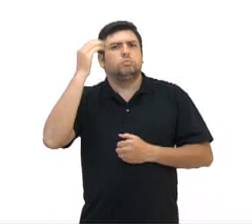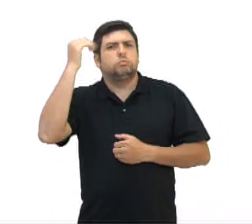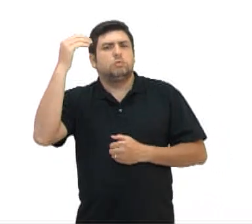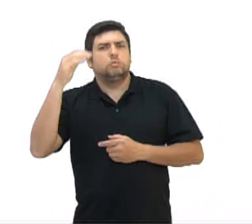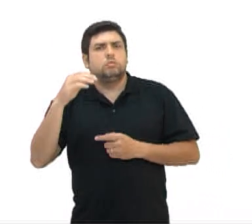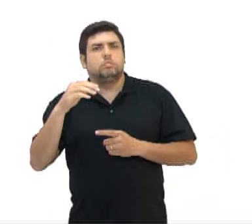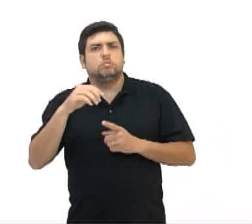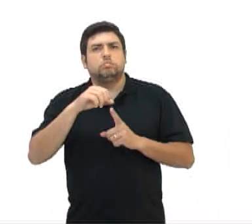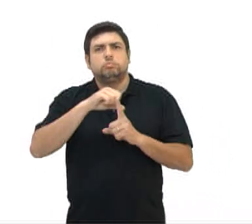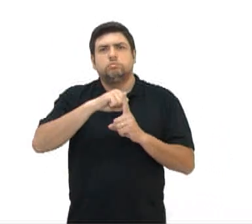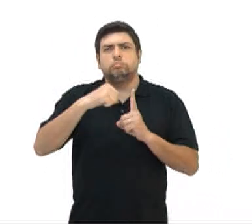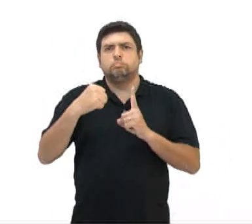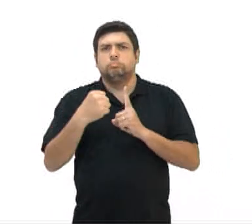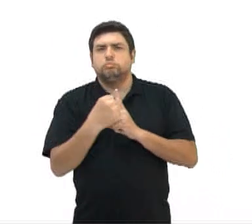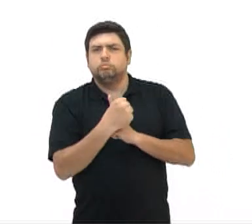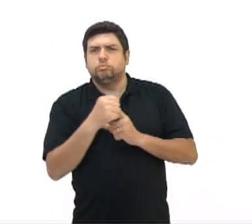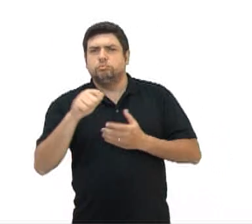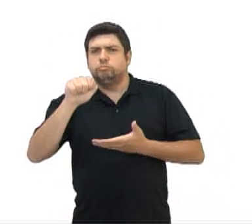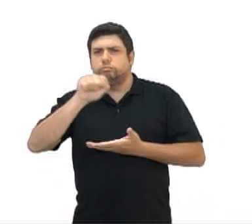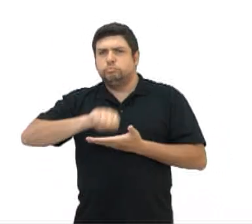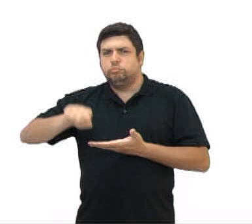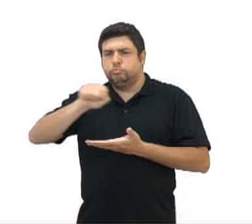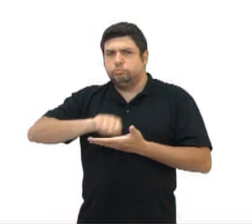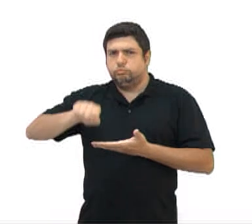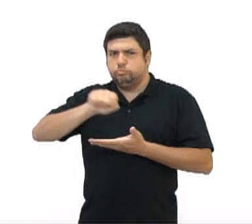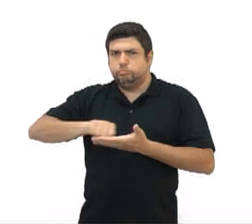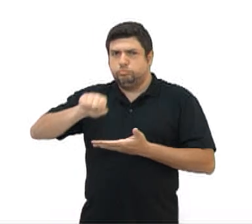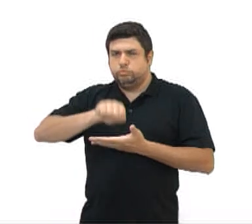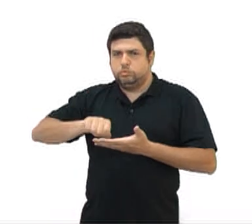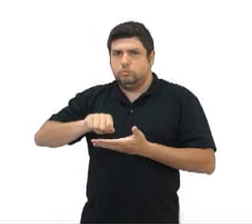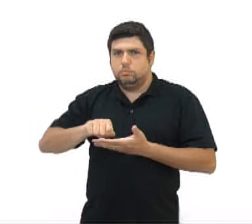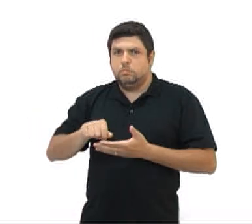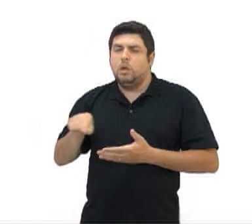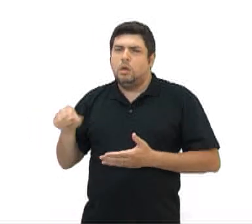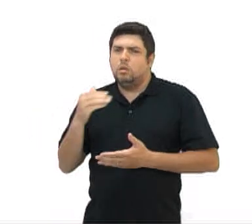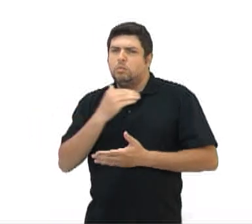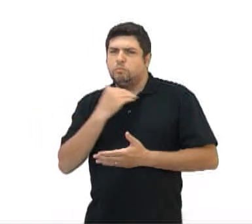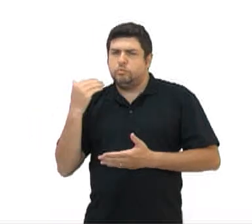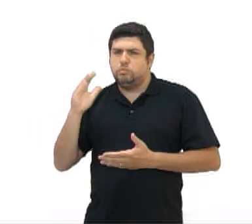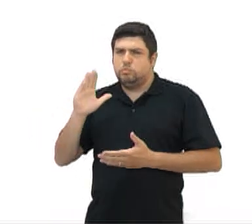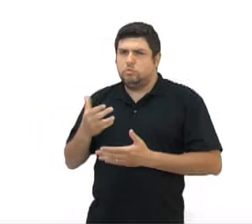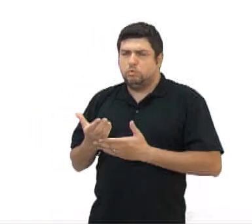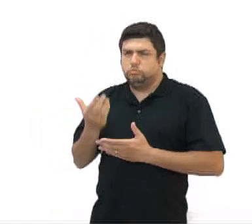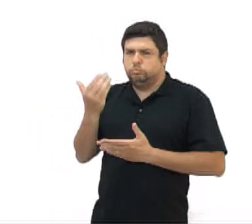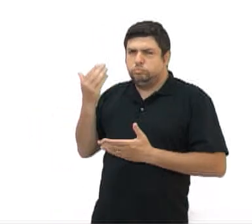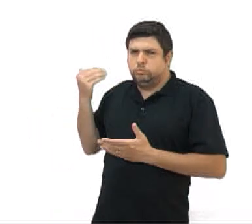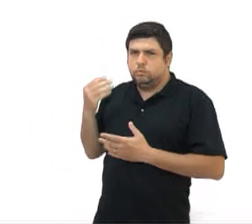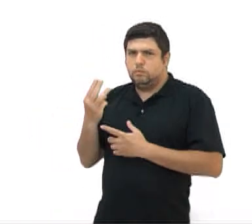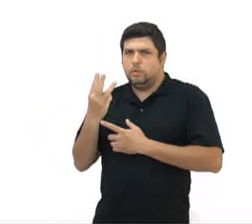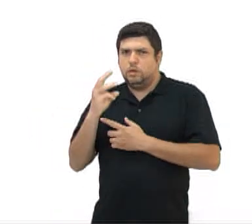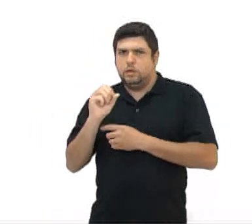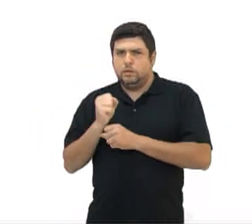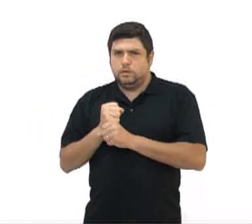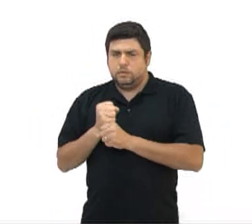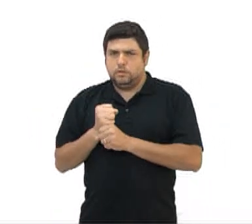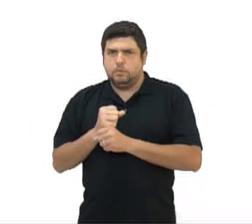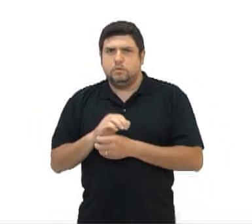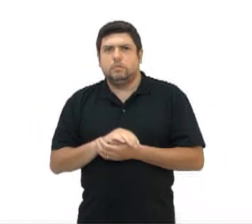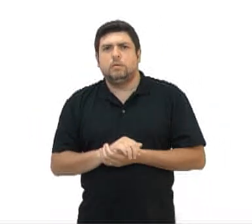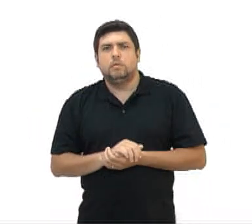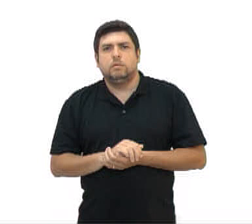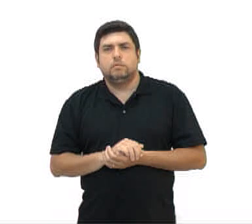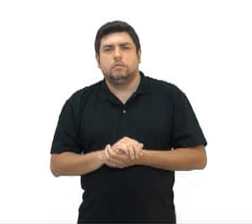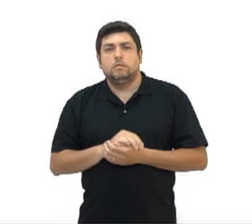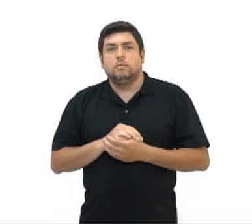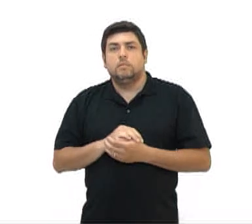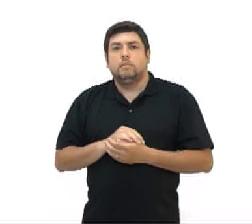aí, da sociologia, apesar de ter mais de 30 anos da sua morte, mas é um grande contemporâneo intelectual, ele diz